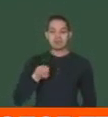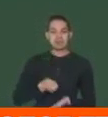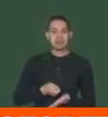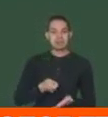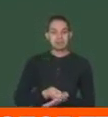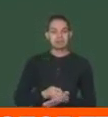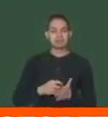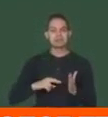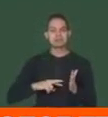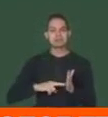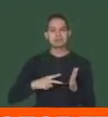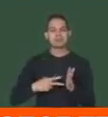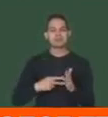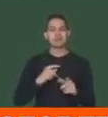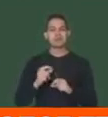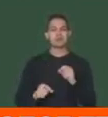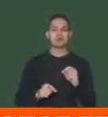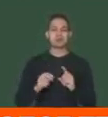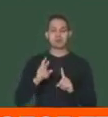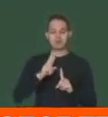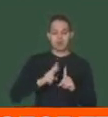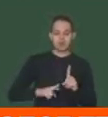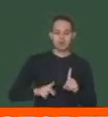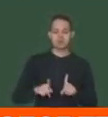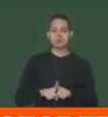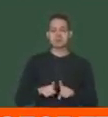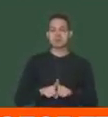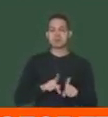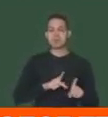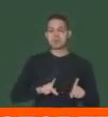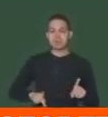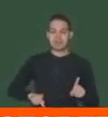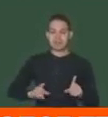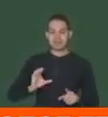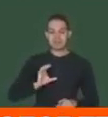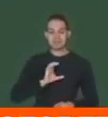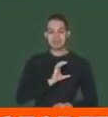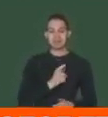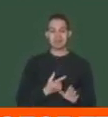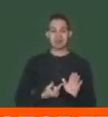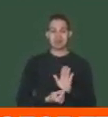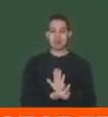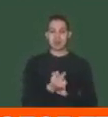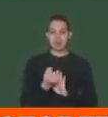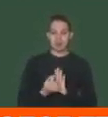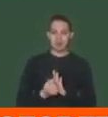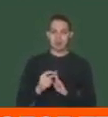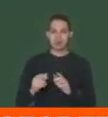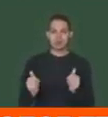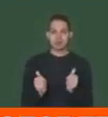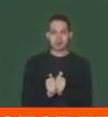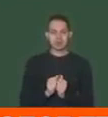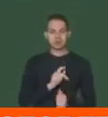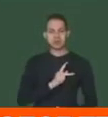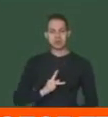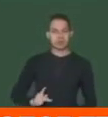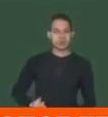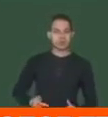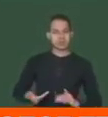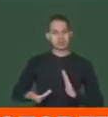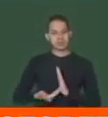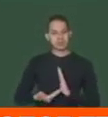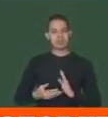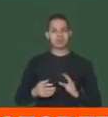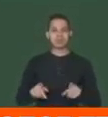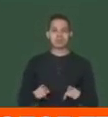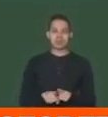seja, o relator e o presidente da comissão de orçamento, mais o presidente do Senado e o presidente da Câmara, decidem tudo